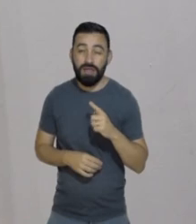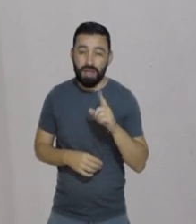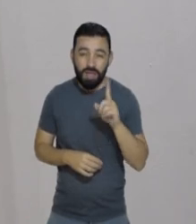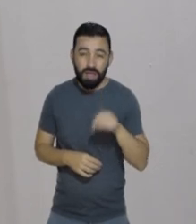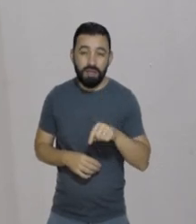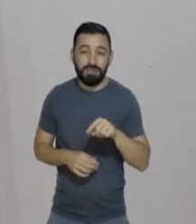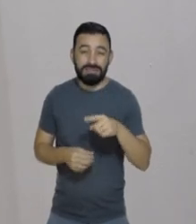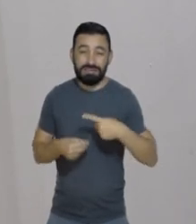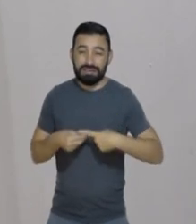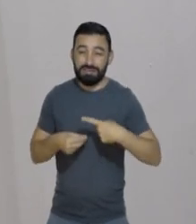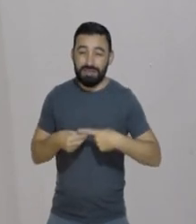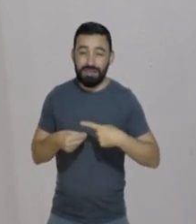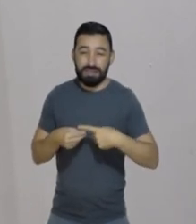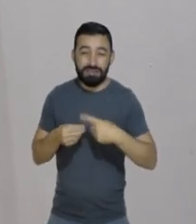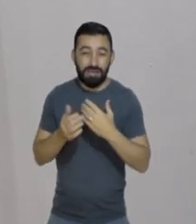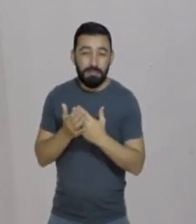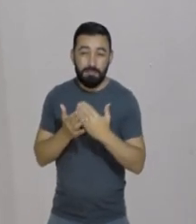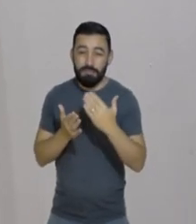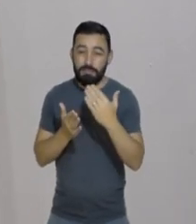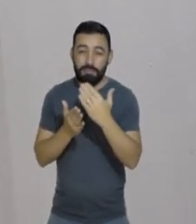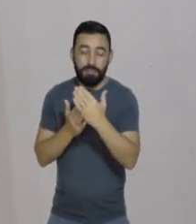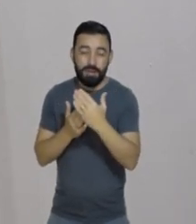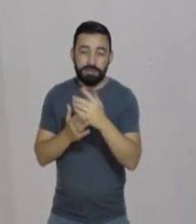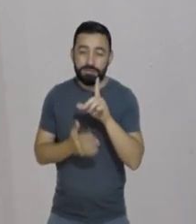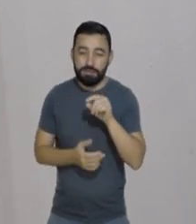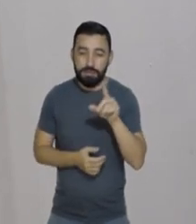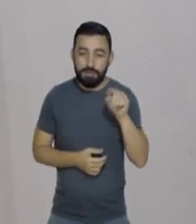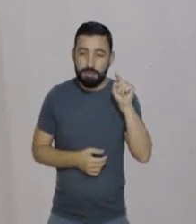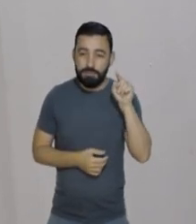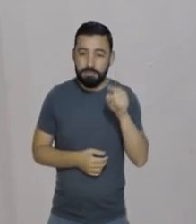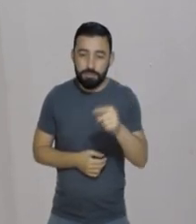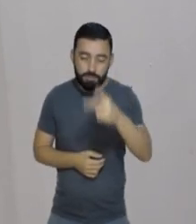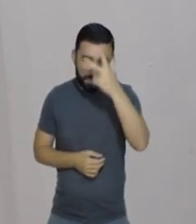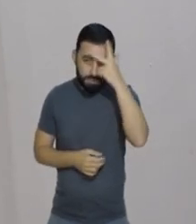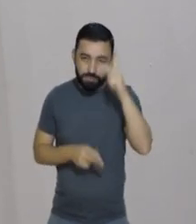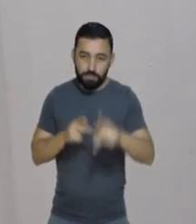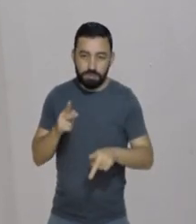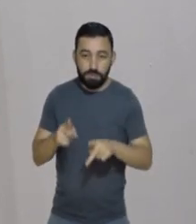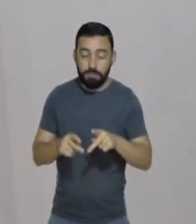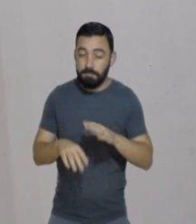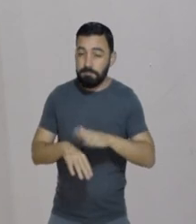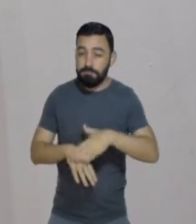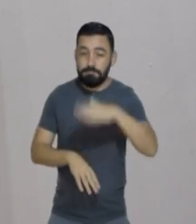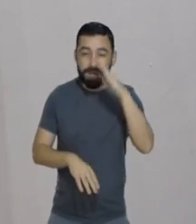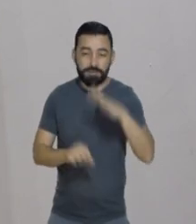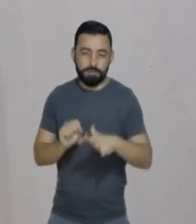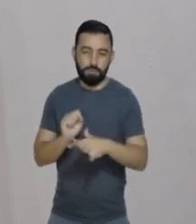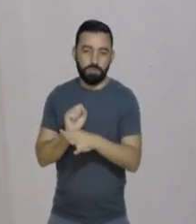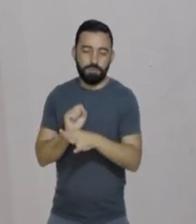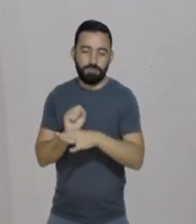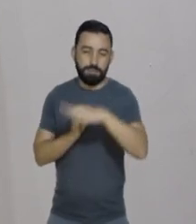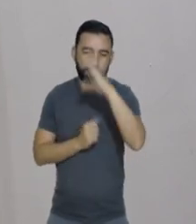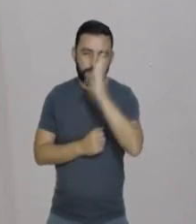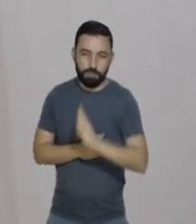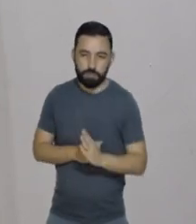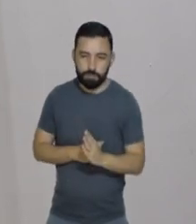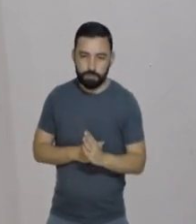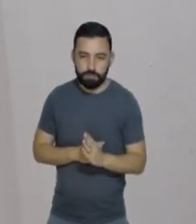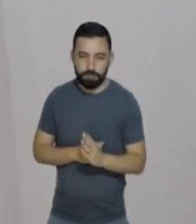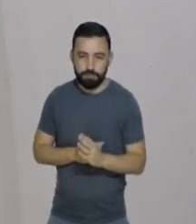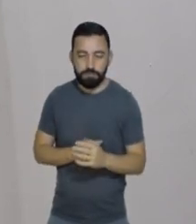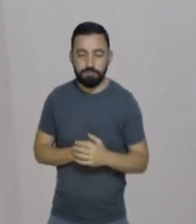com mais de 100 mil habitantes, a mais segura do Brasil. Assim como Santa